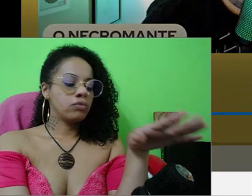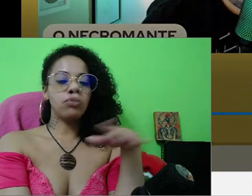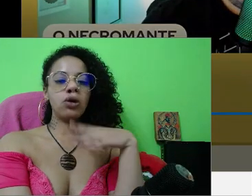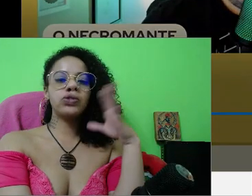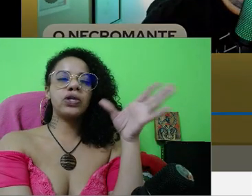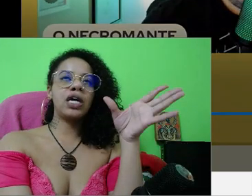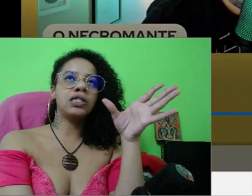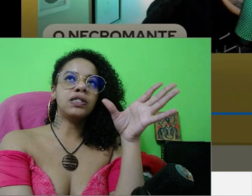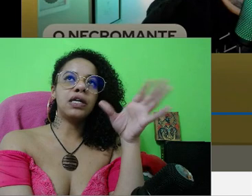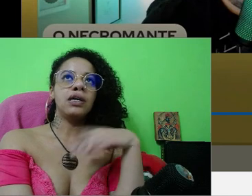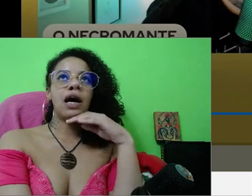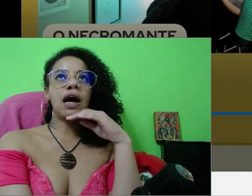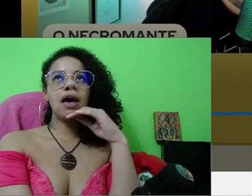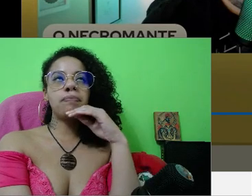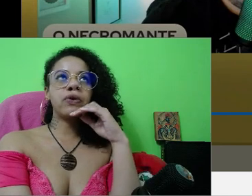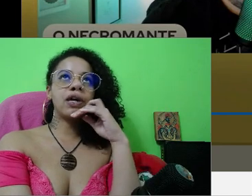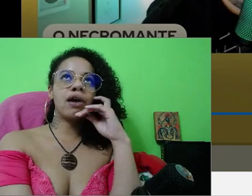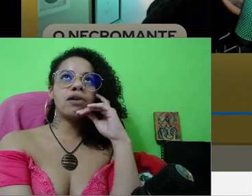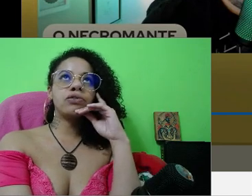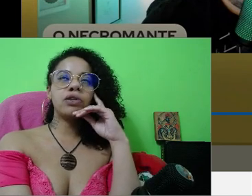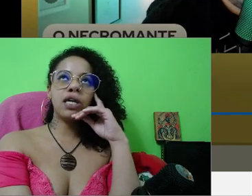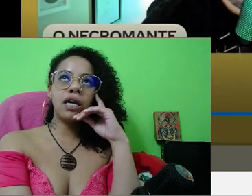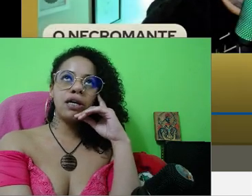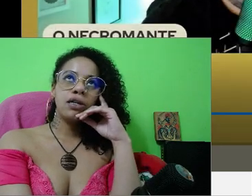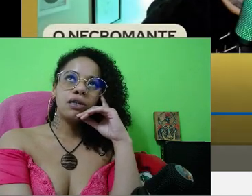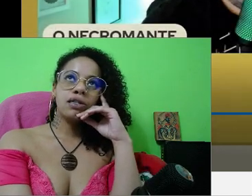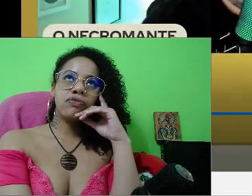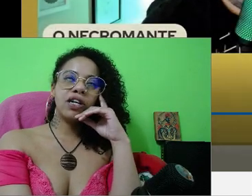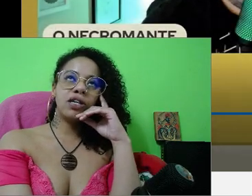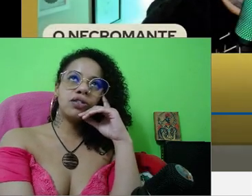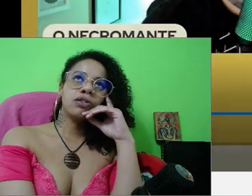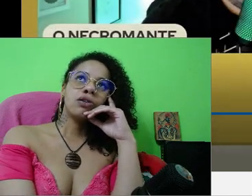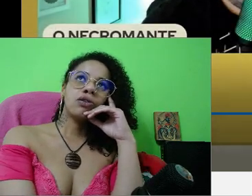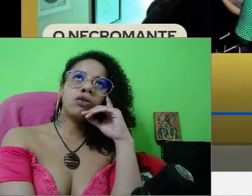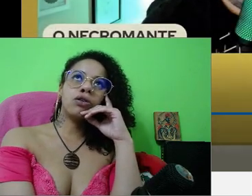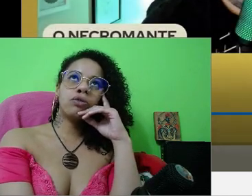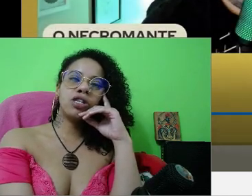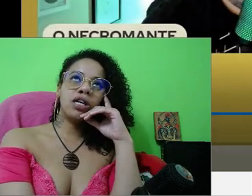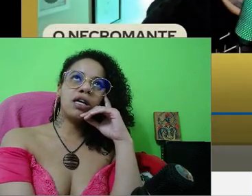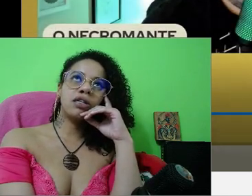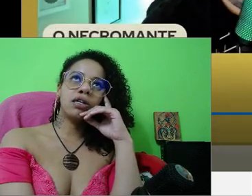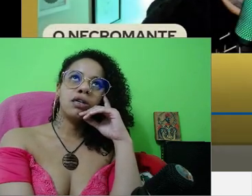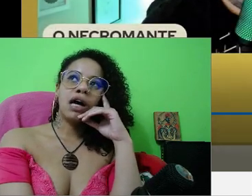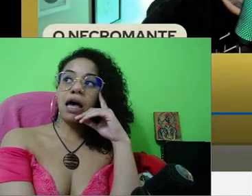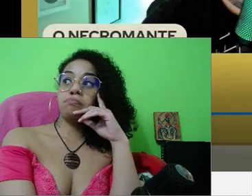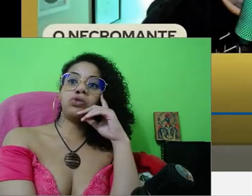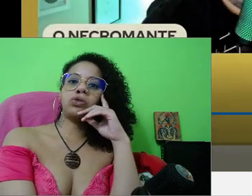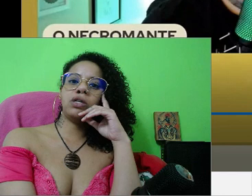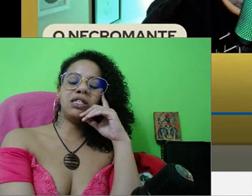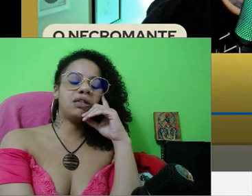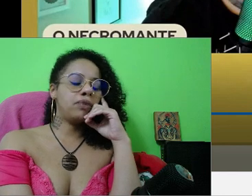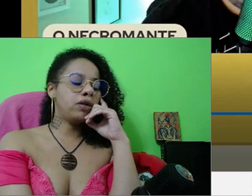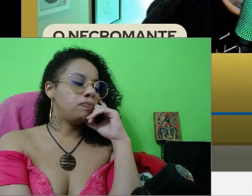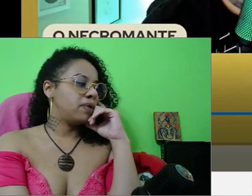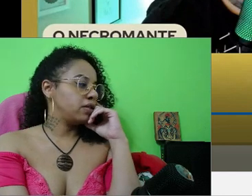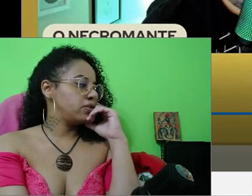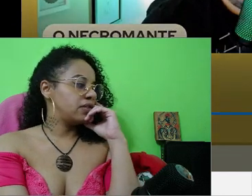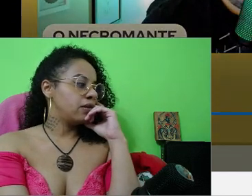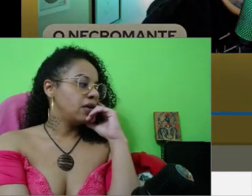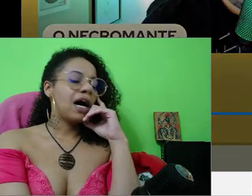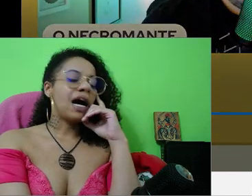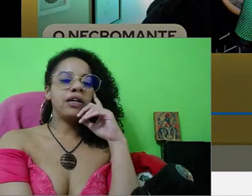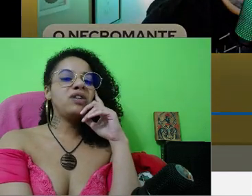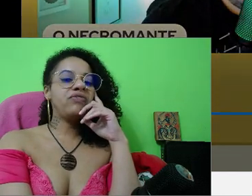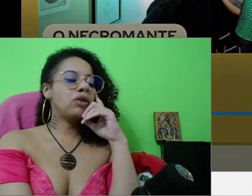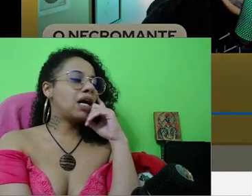adianta não vai bolsonarista ai porque não sei o que fez couro com a direita ah bolsonaro